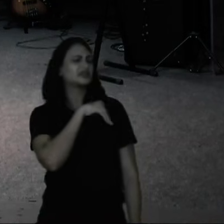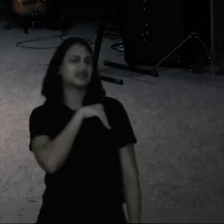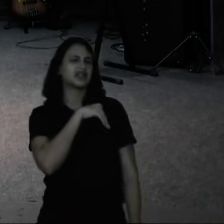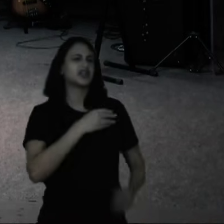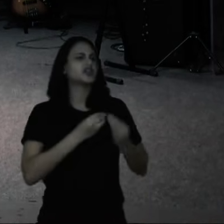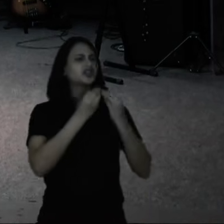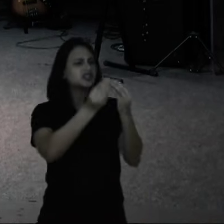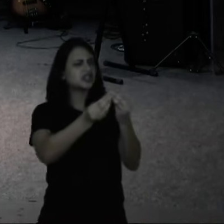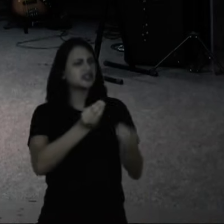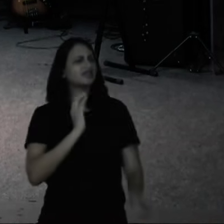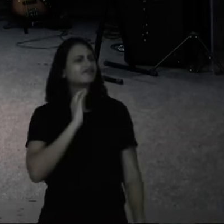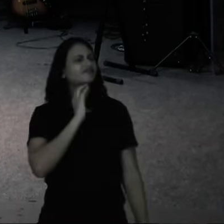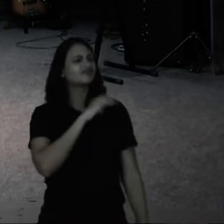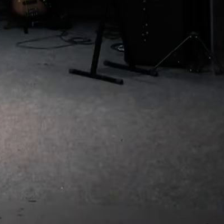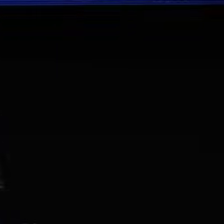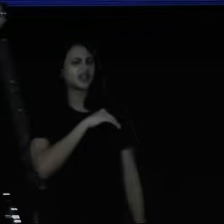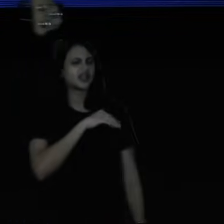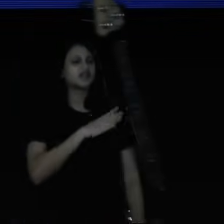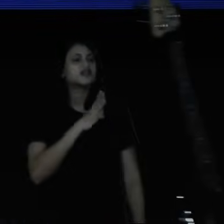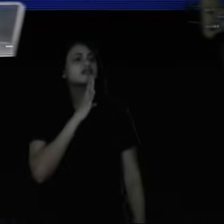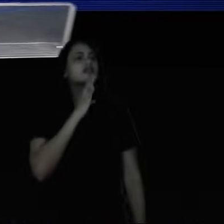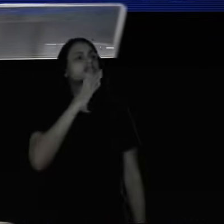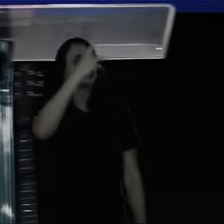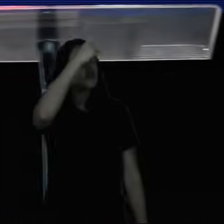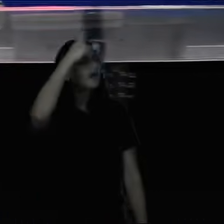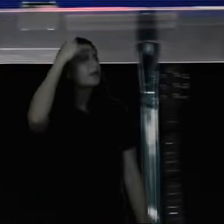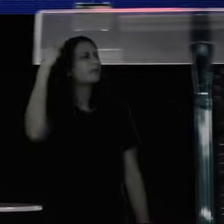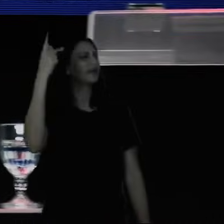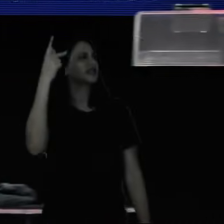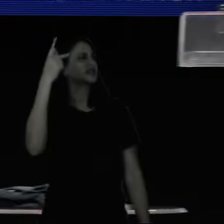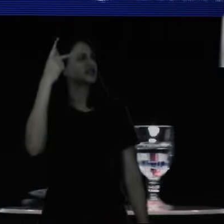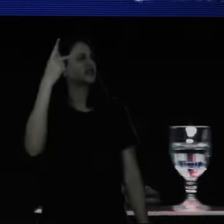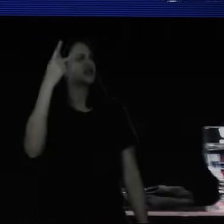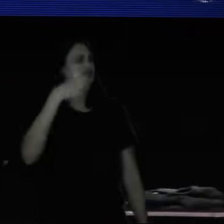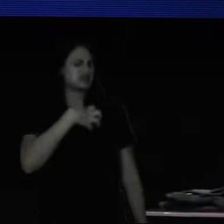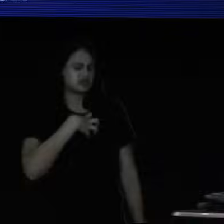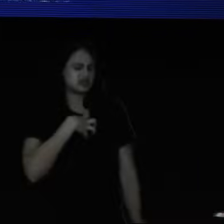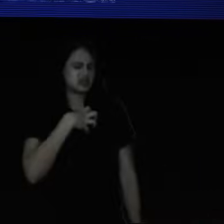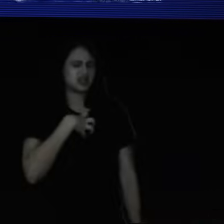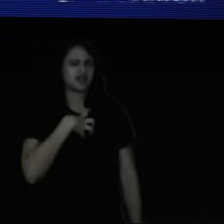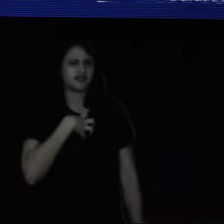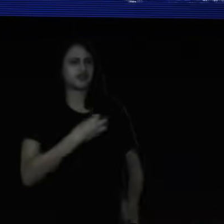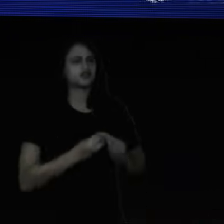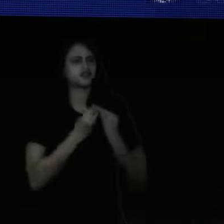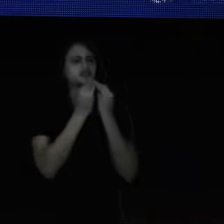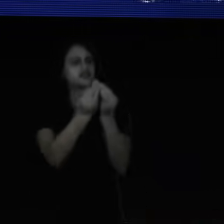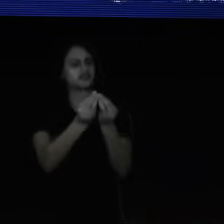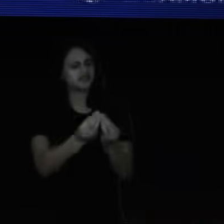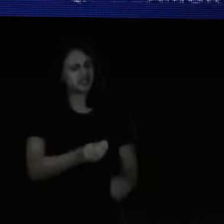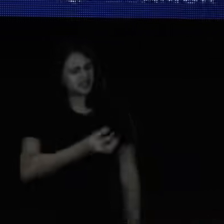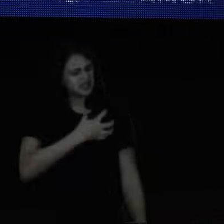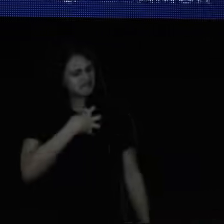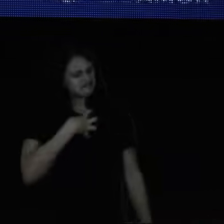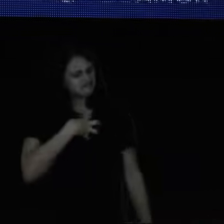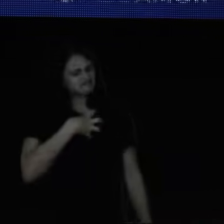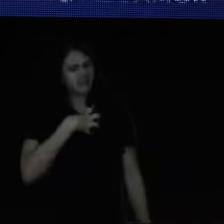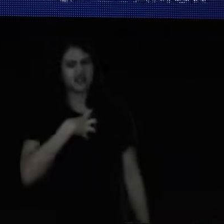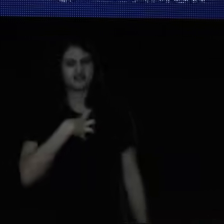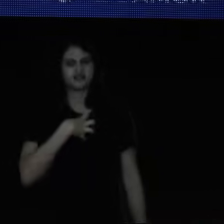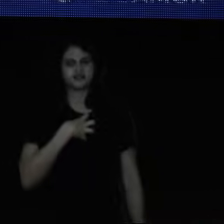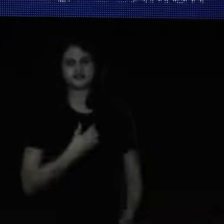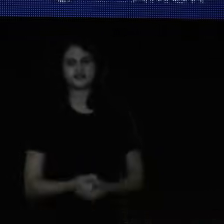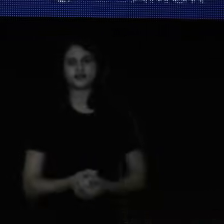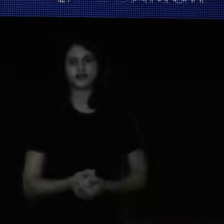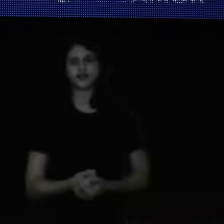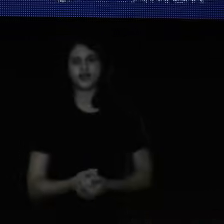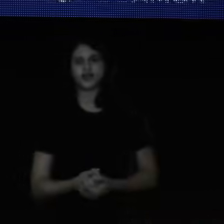você conhecer uma pessoa que só gosta de discussão, de polêmica, só vai passar discussão, só vai passar polêmica. Meu amigo, minha amiga, a gente